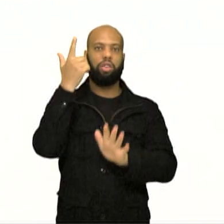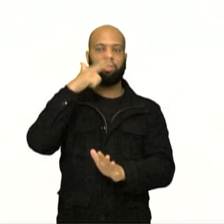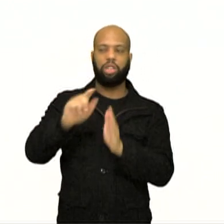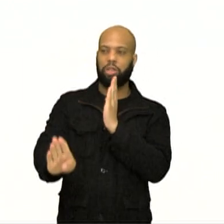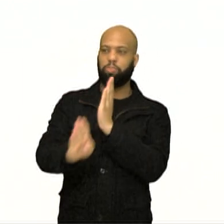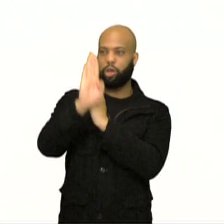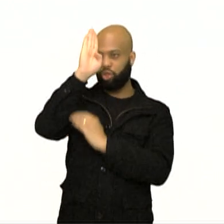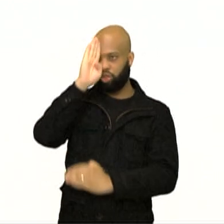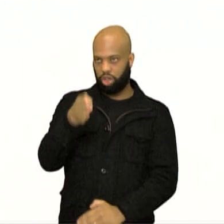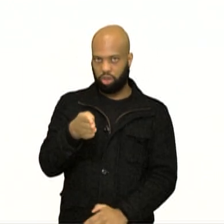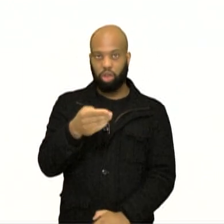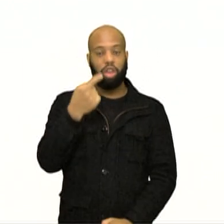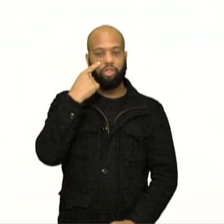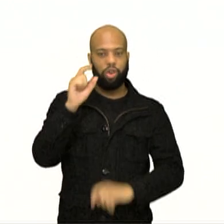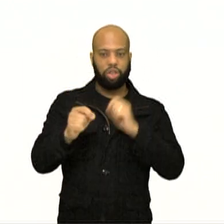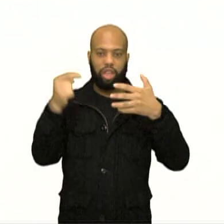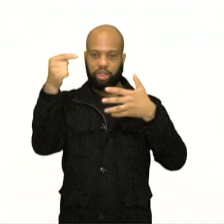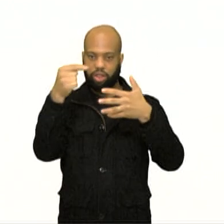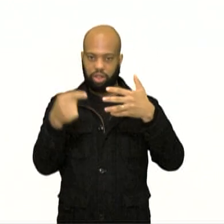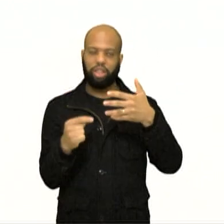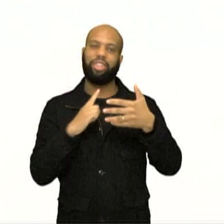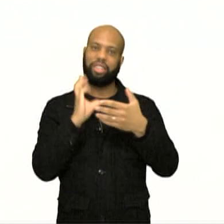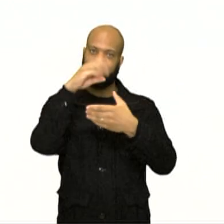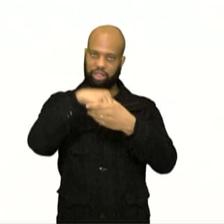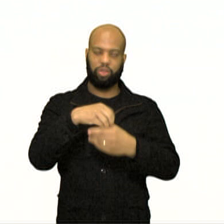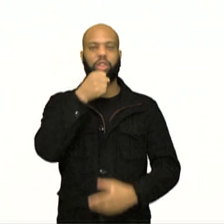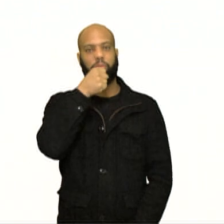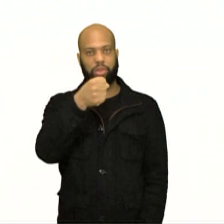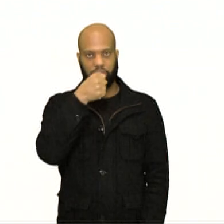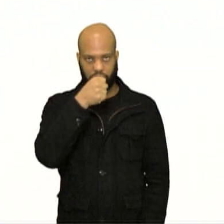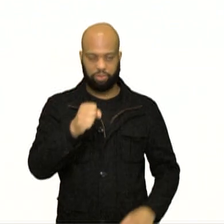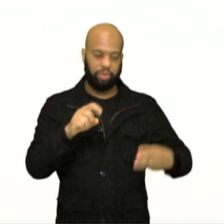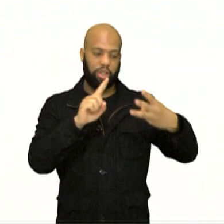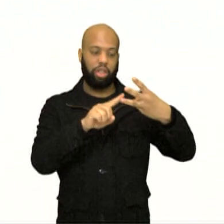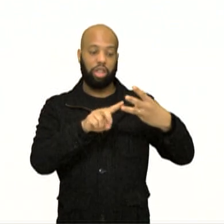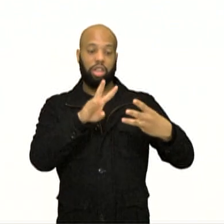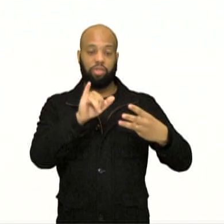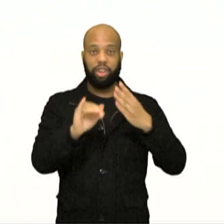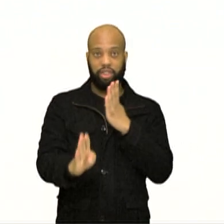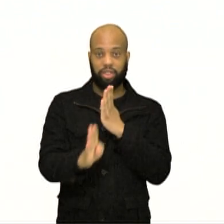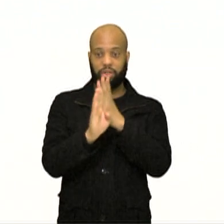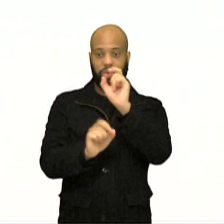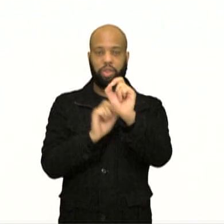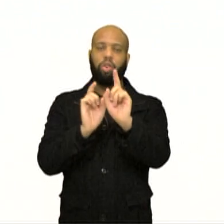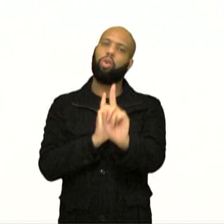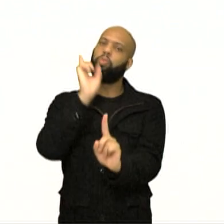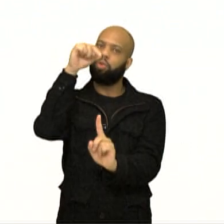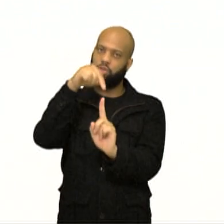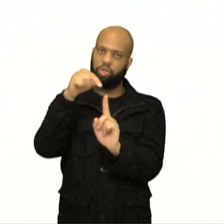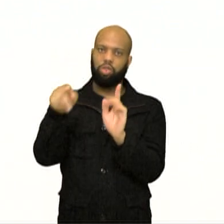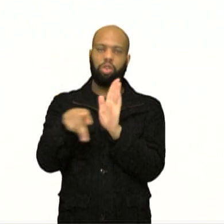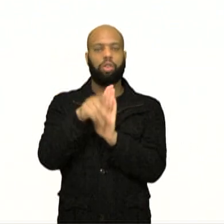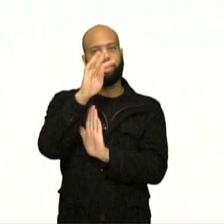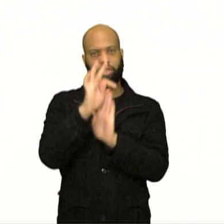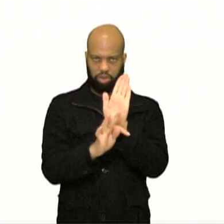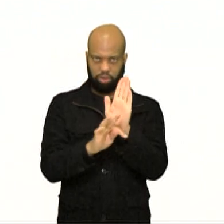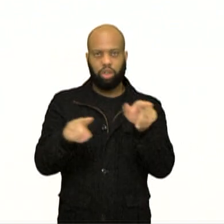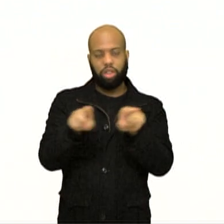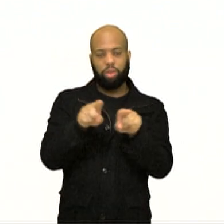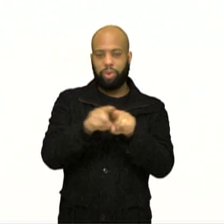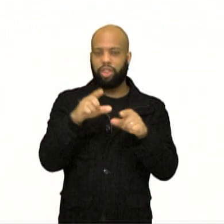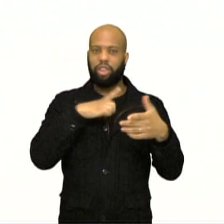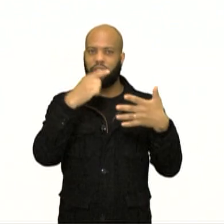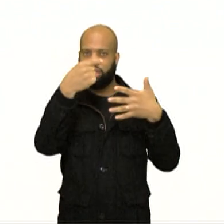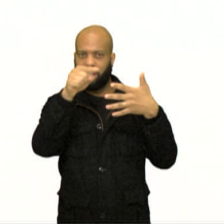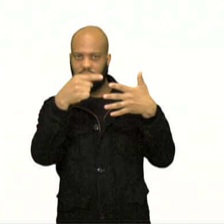reconhecendo elementos que compõem uma reportagem. E, finalmente, vamos identificar a finalidade do texto e elementos